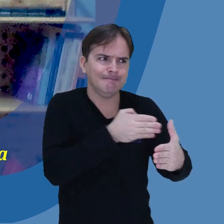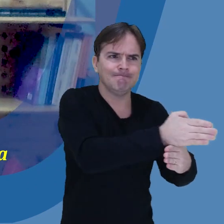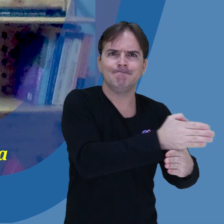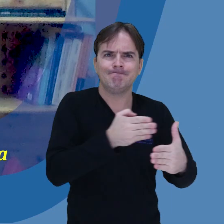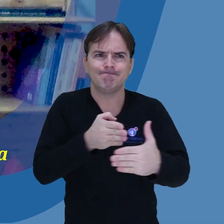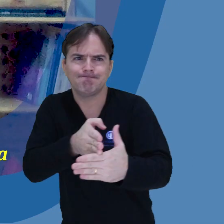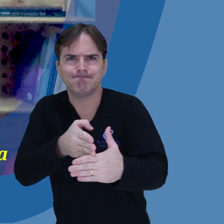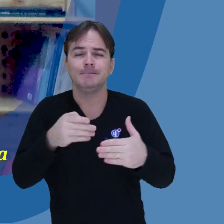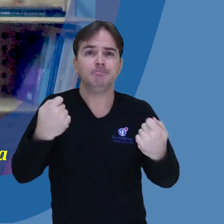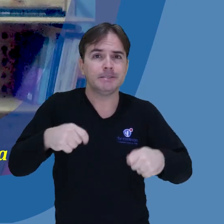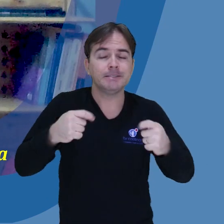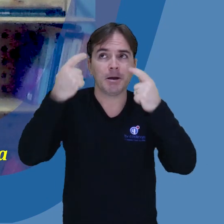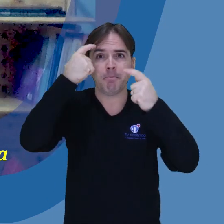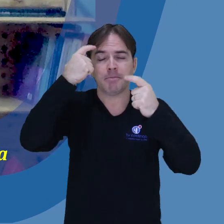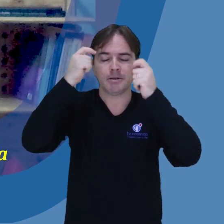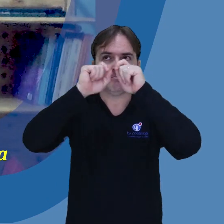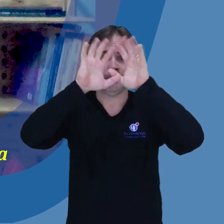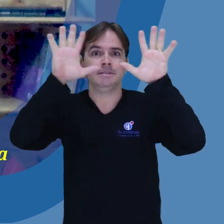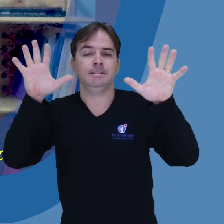mantendo a cuca fresca.